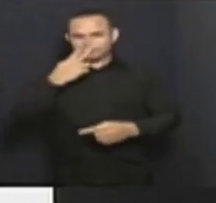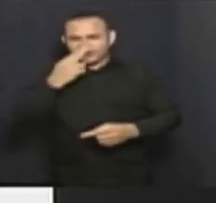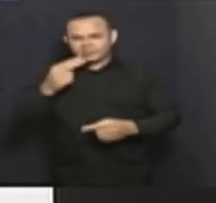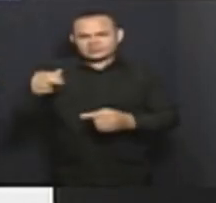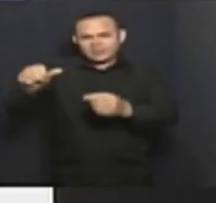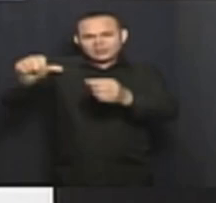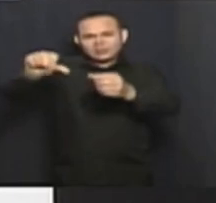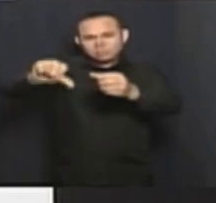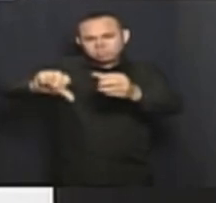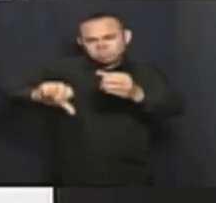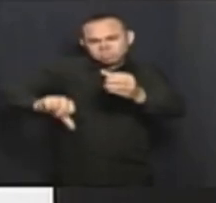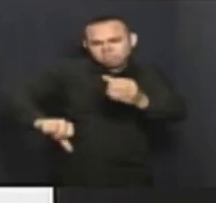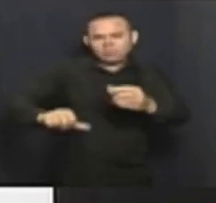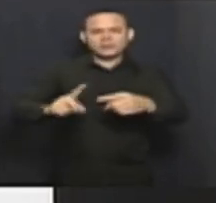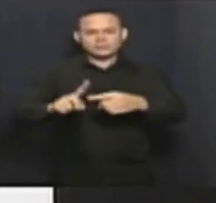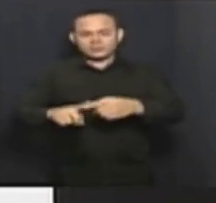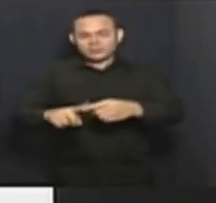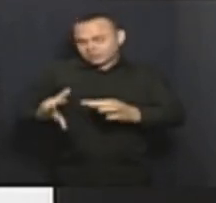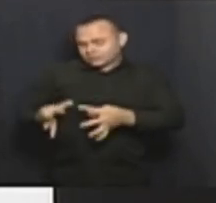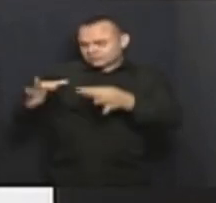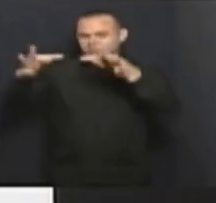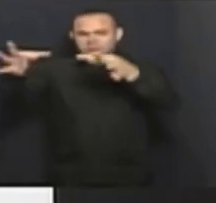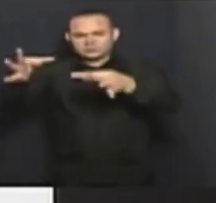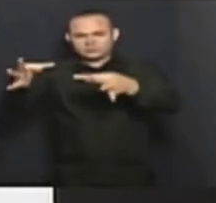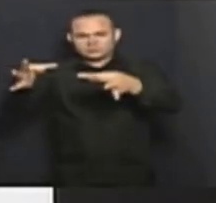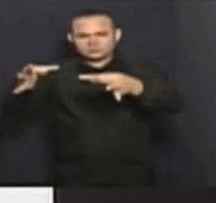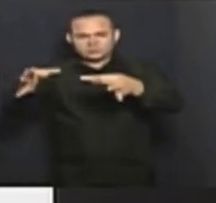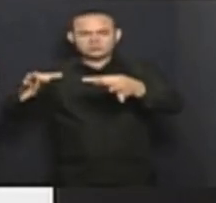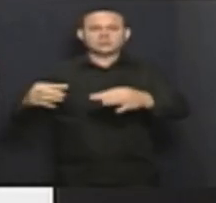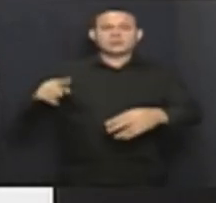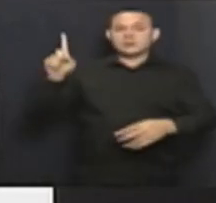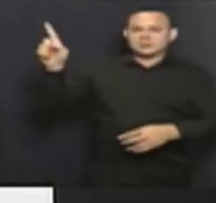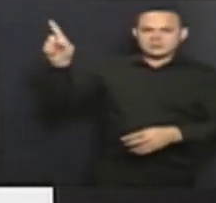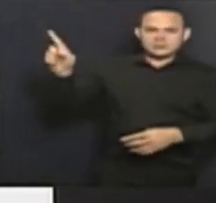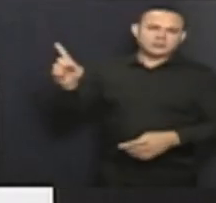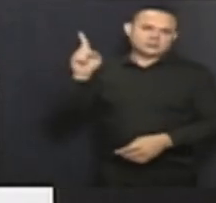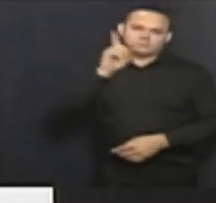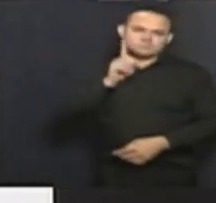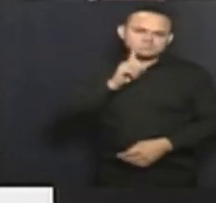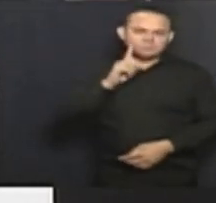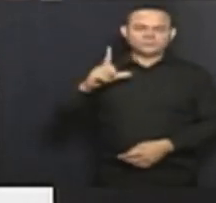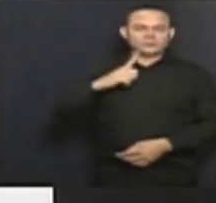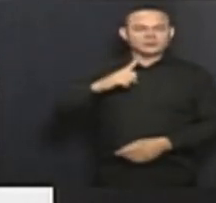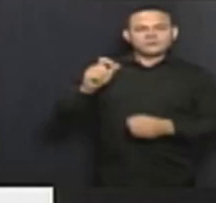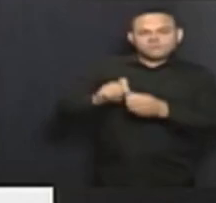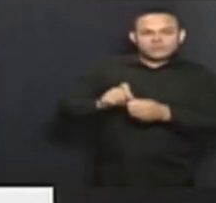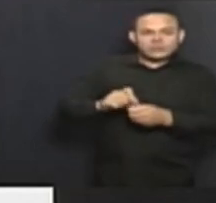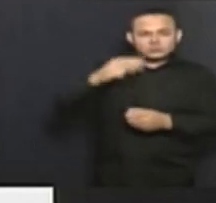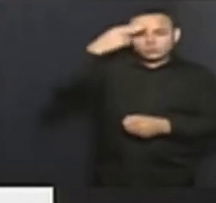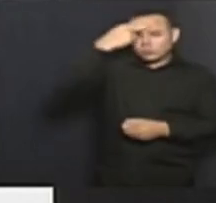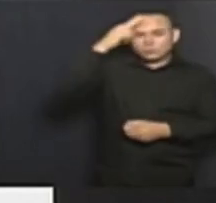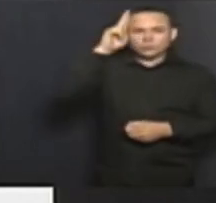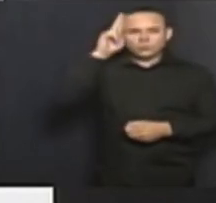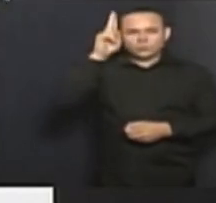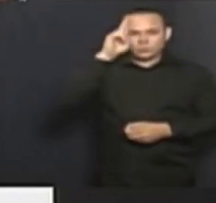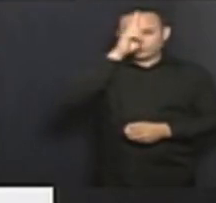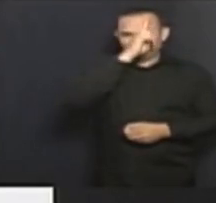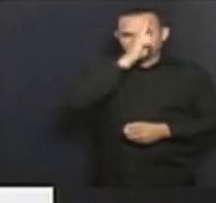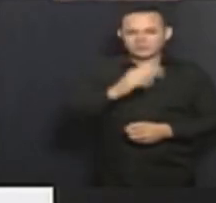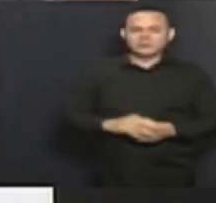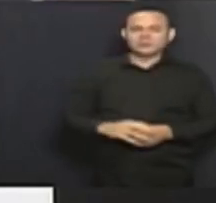tecnologia os meninos lá da califórnia fizeram uber la numa cidade pequena e ganha dinheiro no brasil